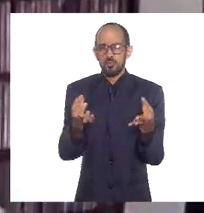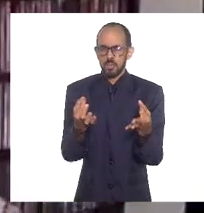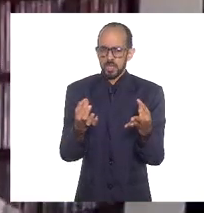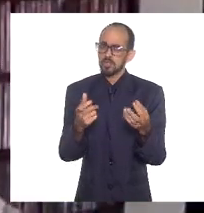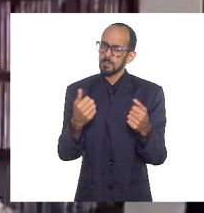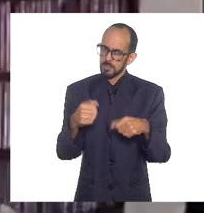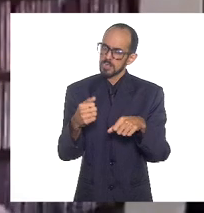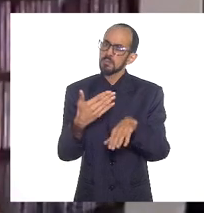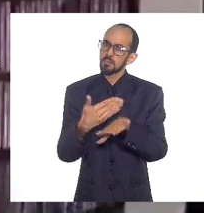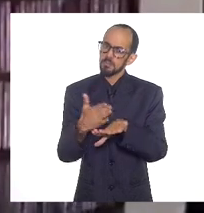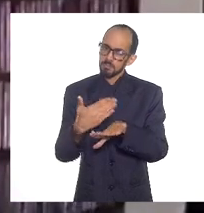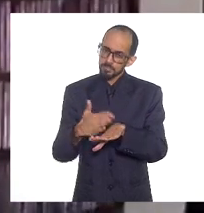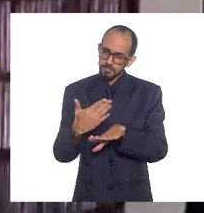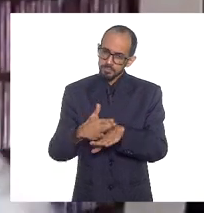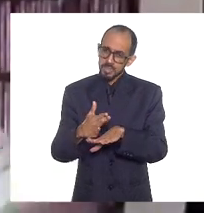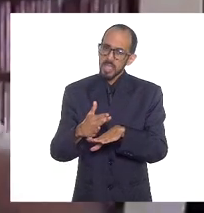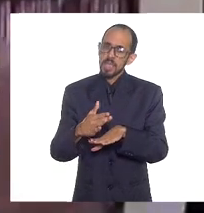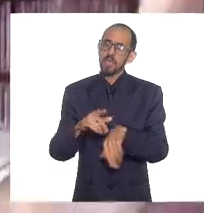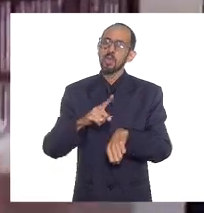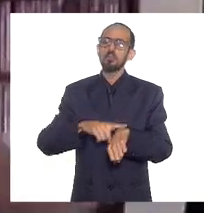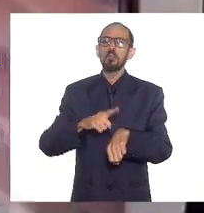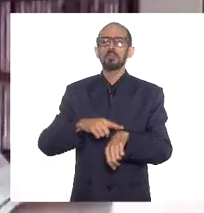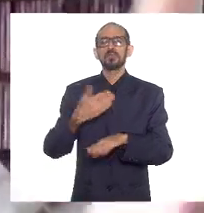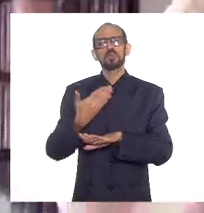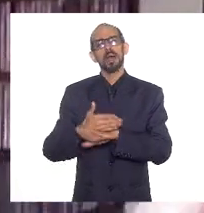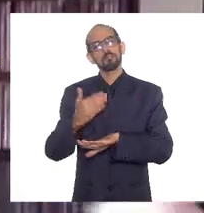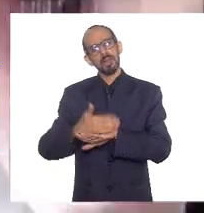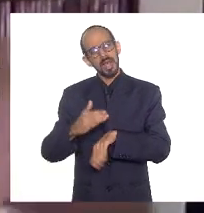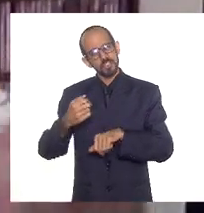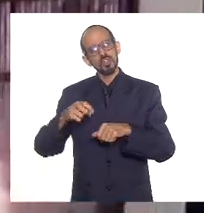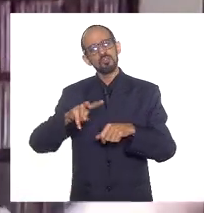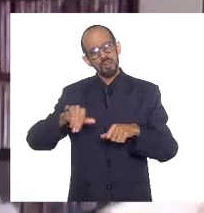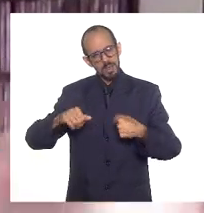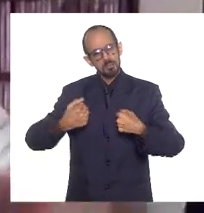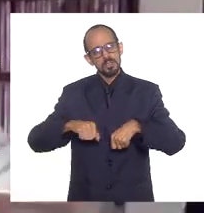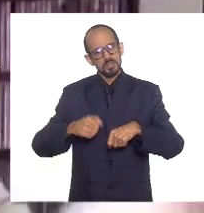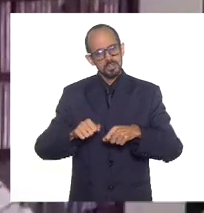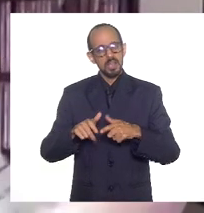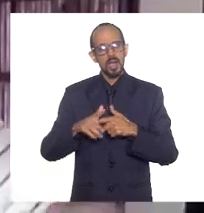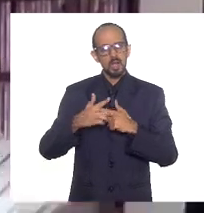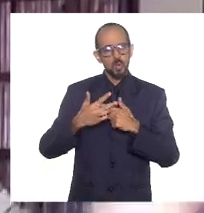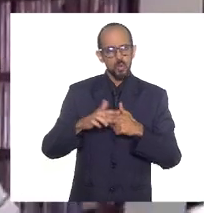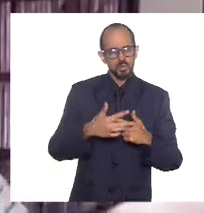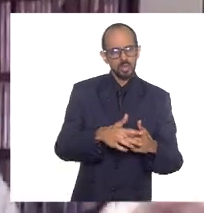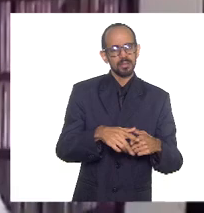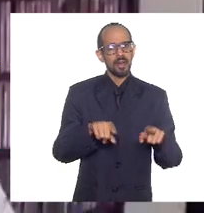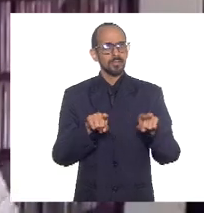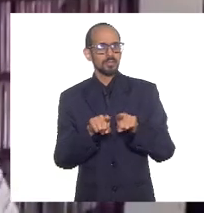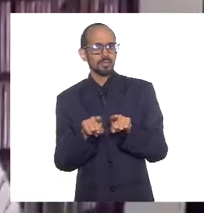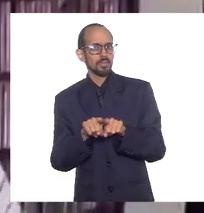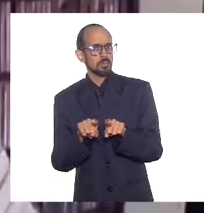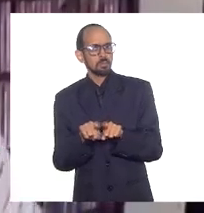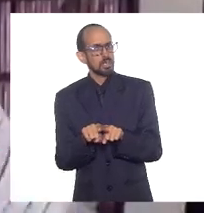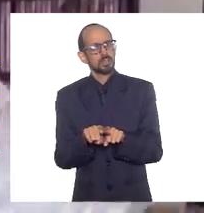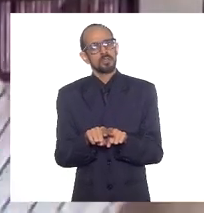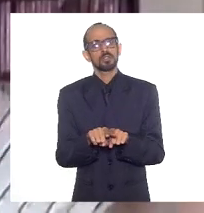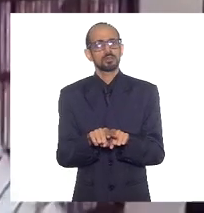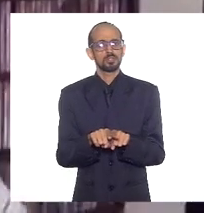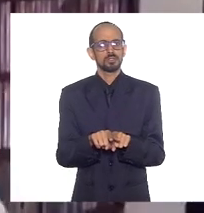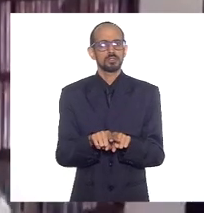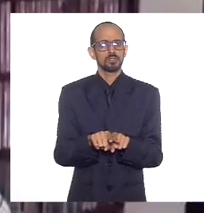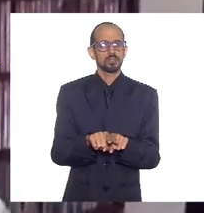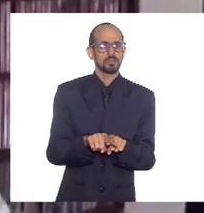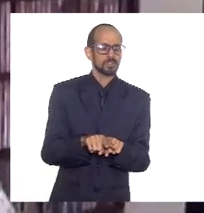e, no andar da carruagem, então você vai vendo aquilo que deva ser consertado e, por